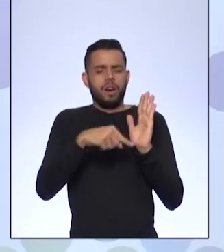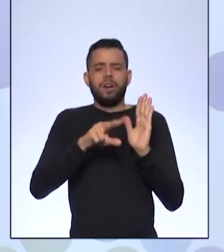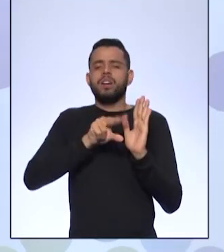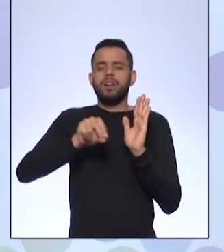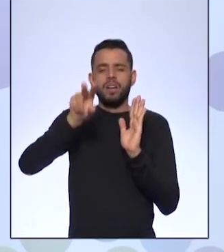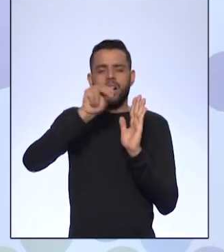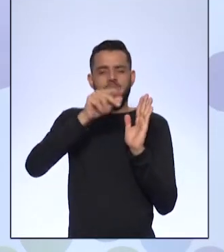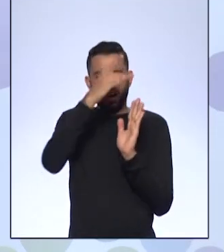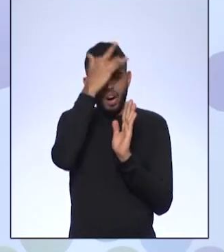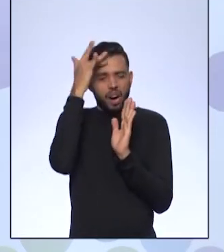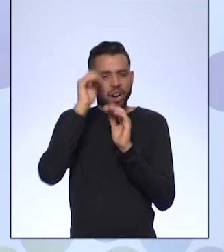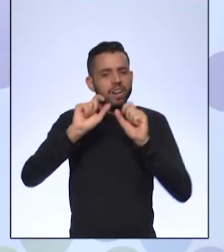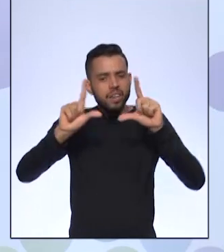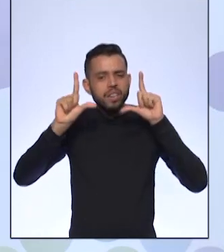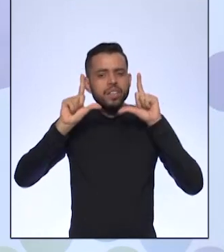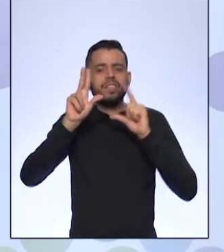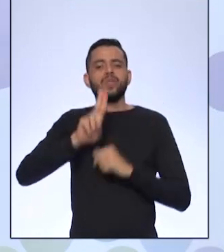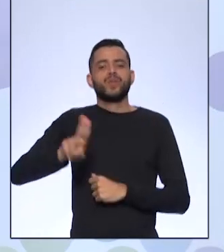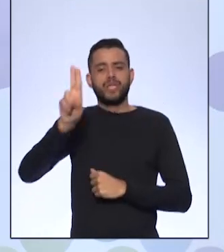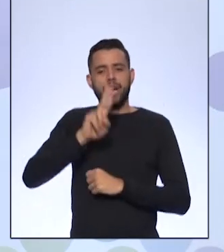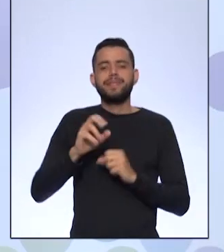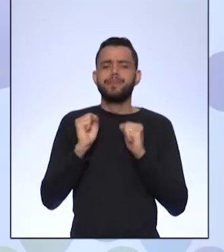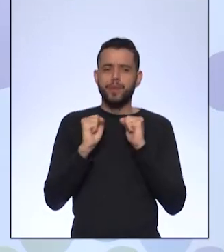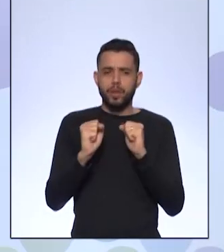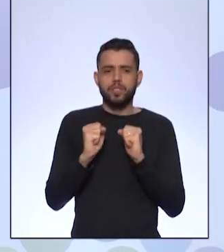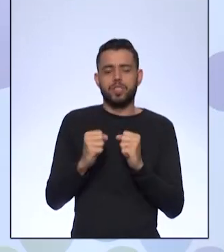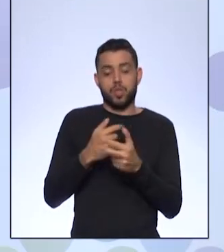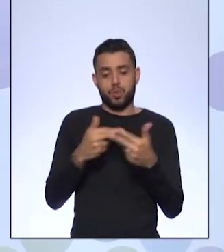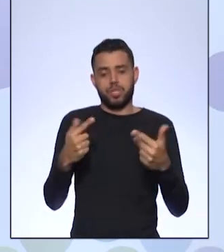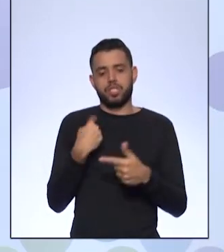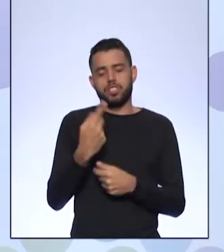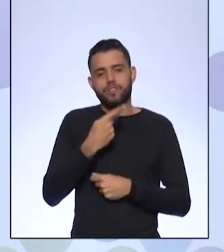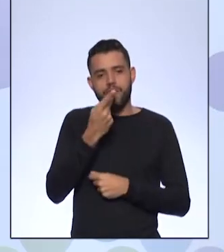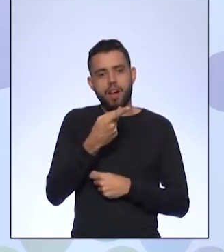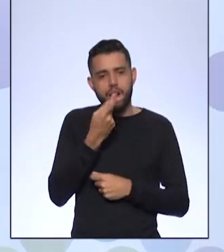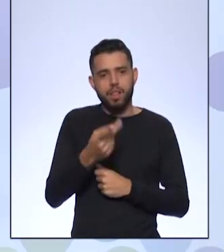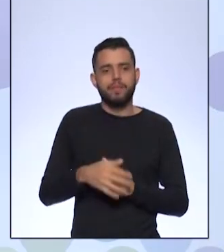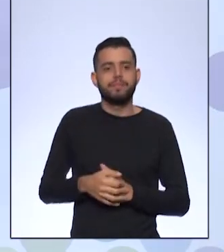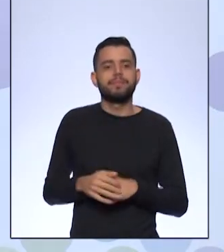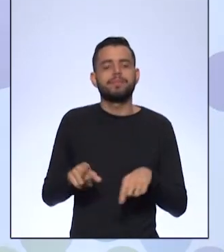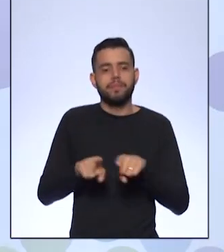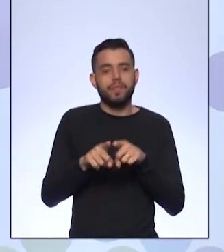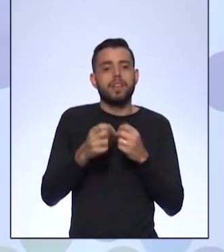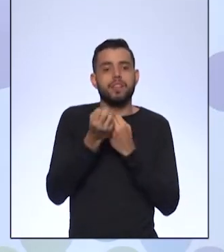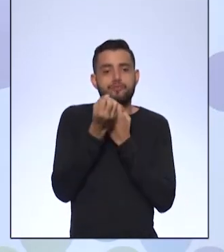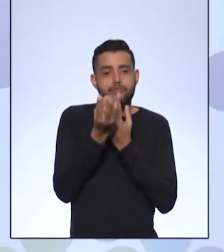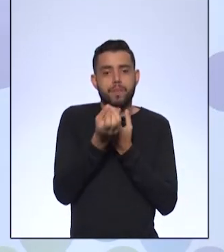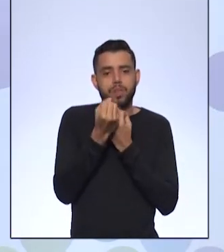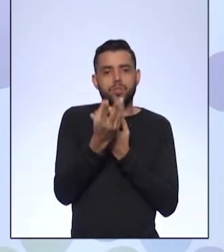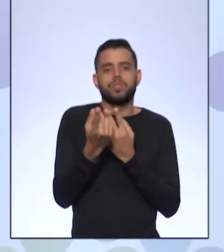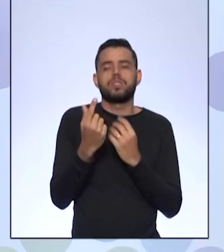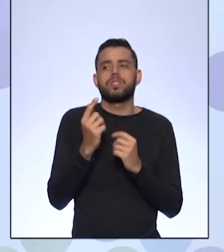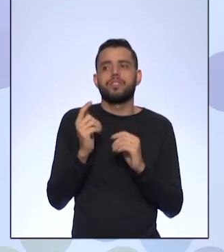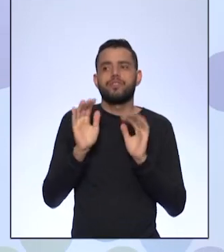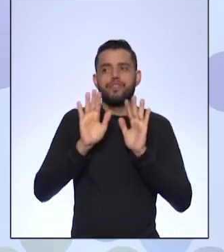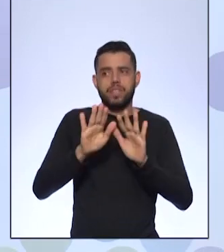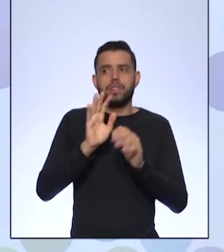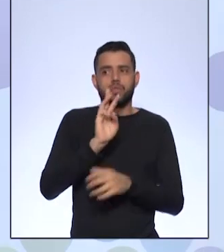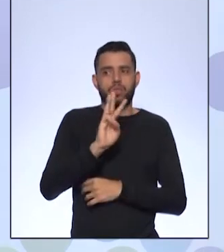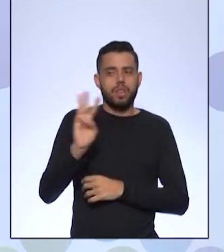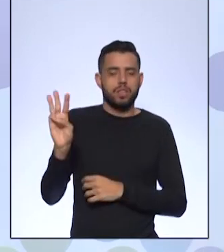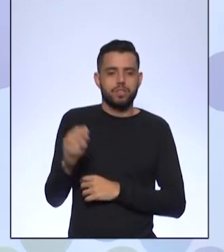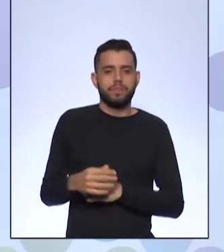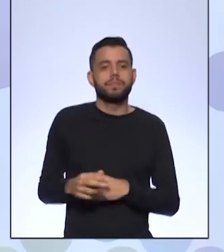podem usar nossas imagens, as pessoas podem usar o que a gente fala, as pessoas podem usar as informações que a gente deixa no site. Por isso que, por exemplo, é